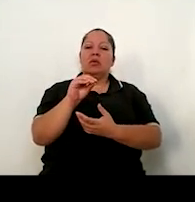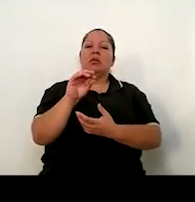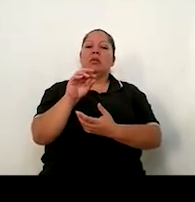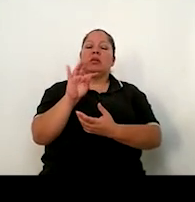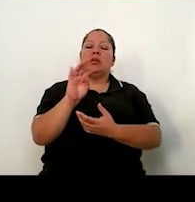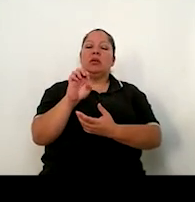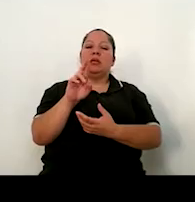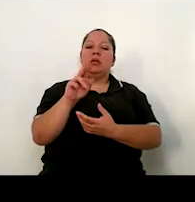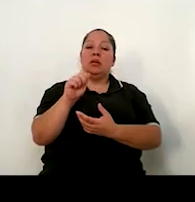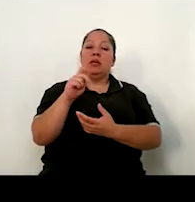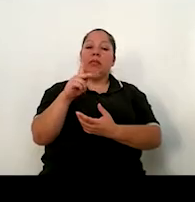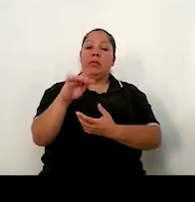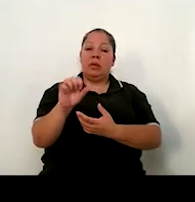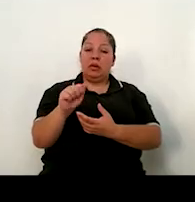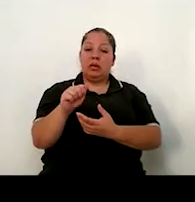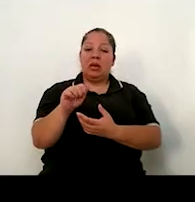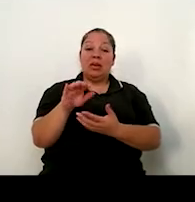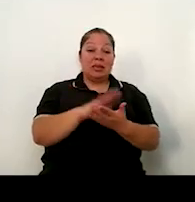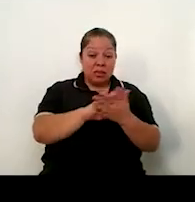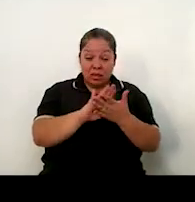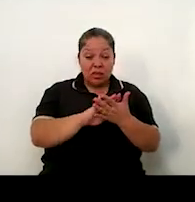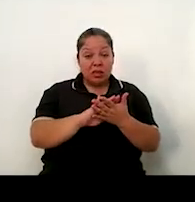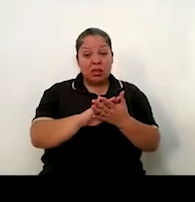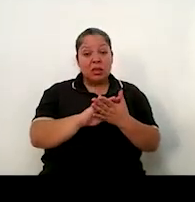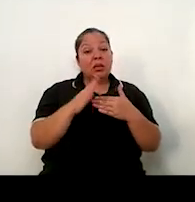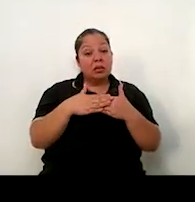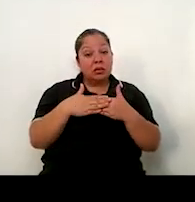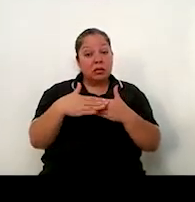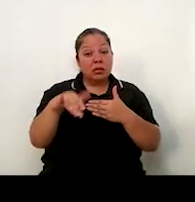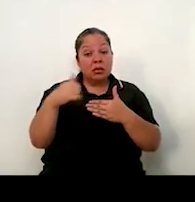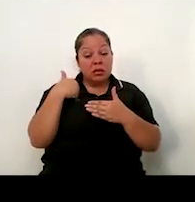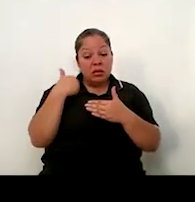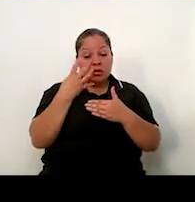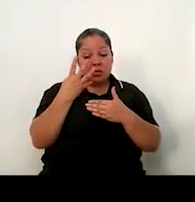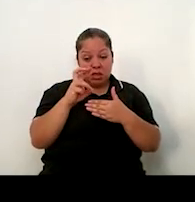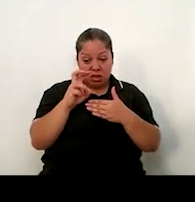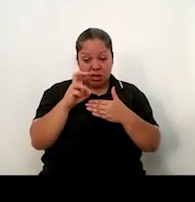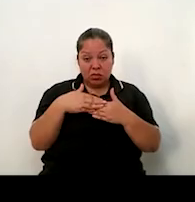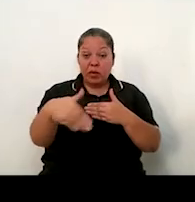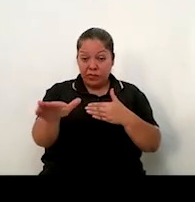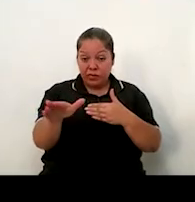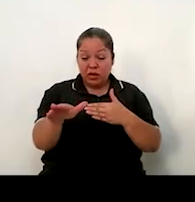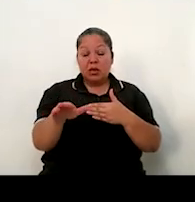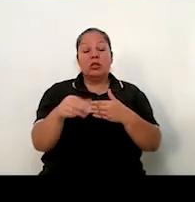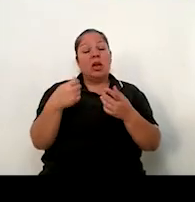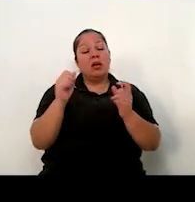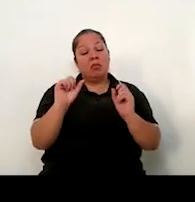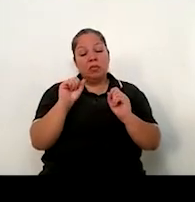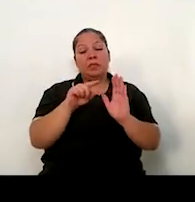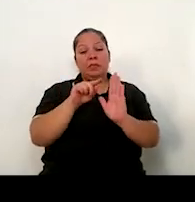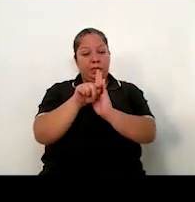de 45 anos, ele já tem indicação de começar o rastreamento. Mas se o paciente já tiver algum desses